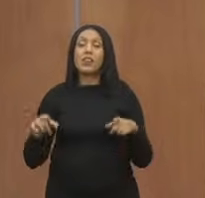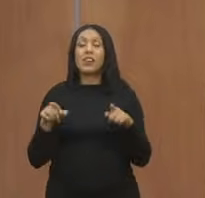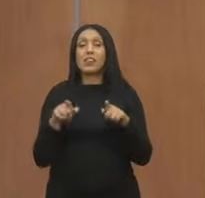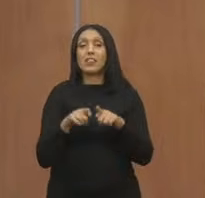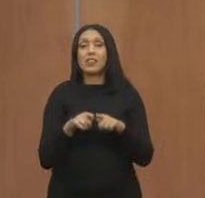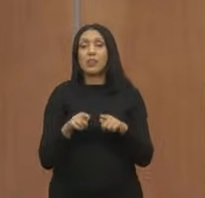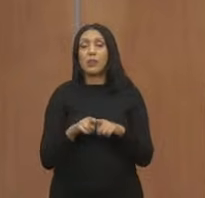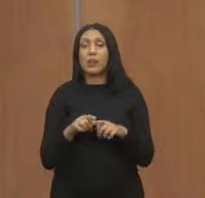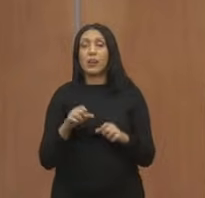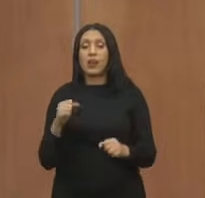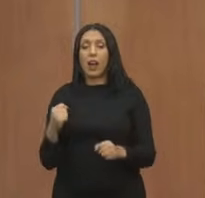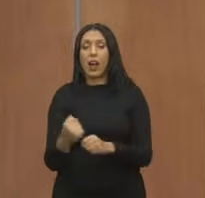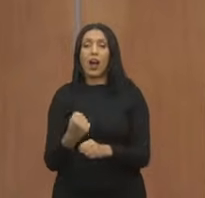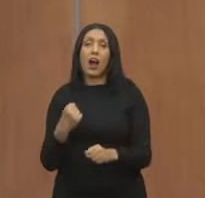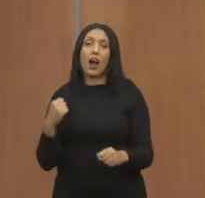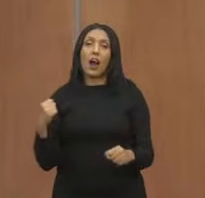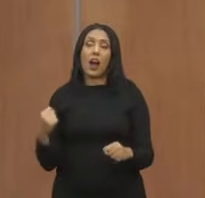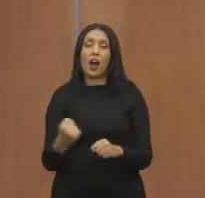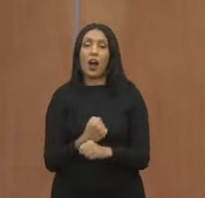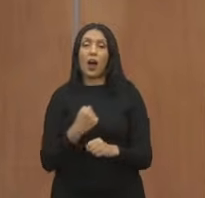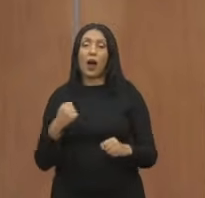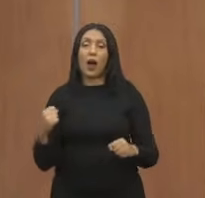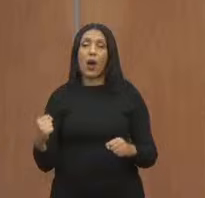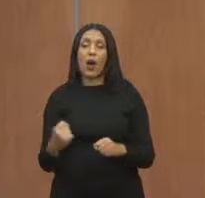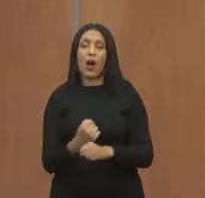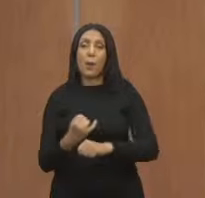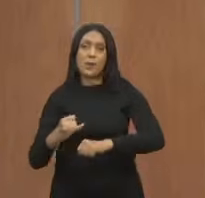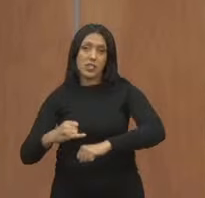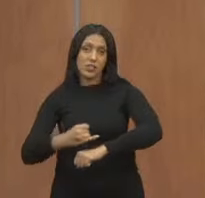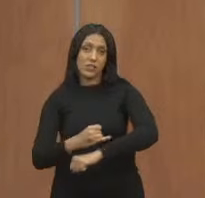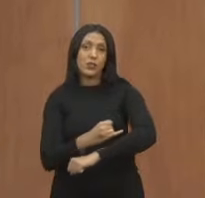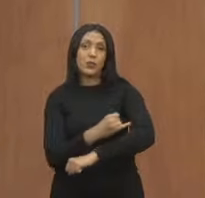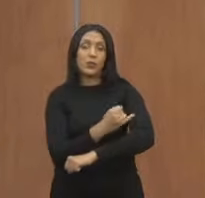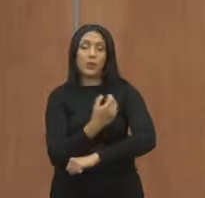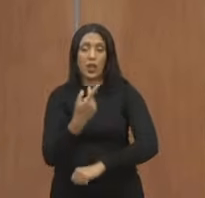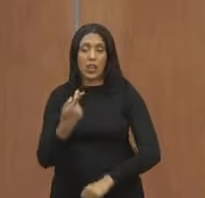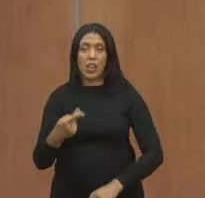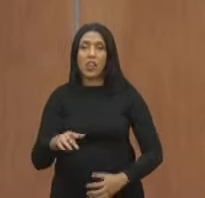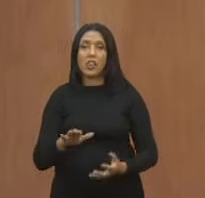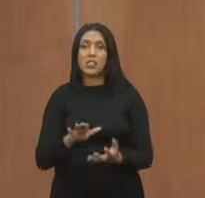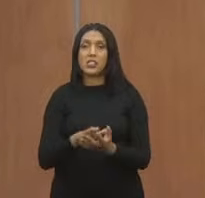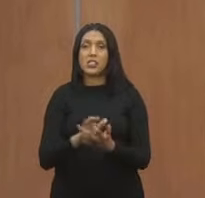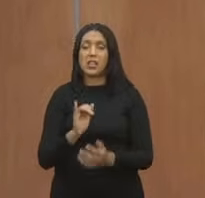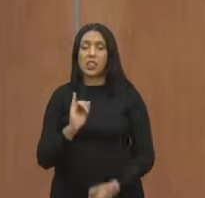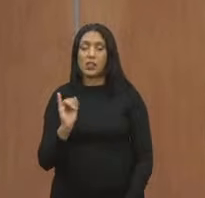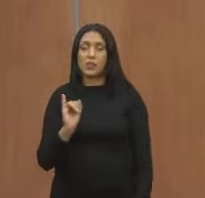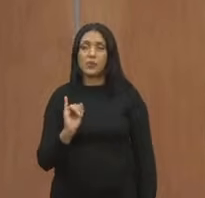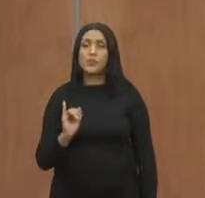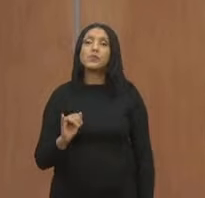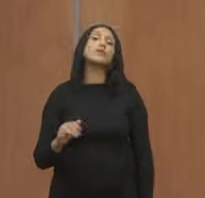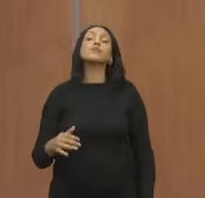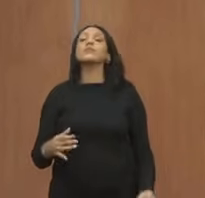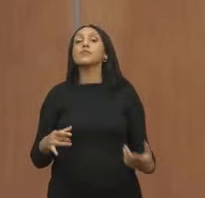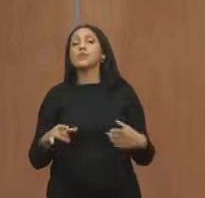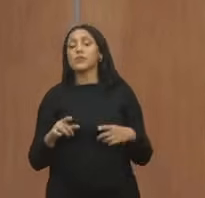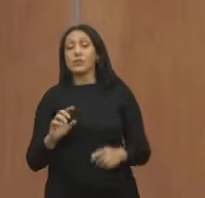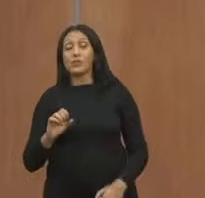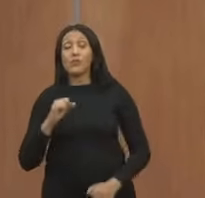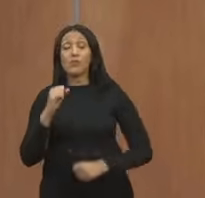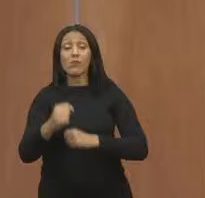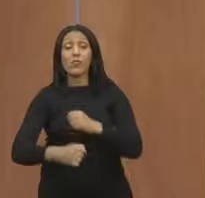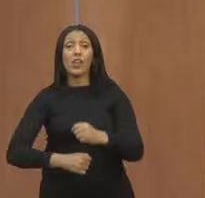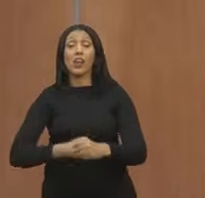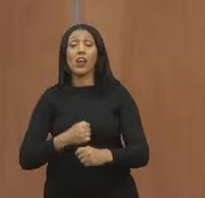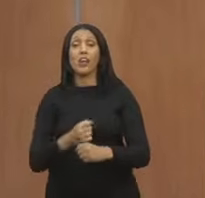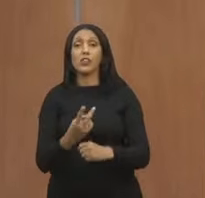infraestrutura que fazem toda a diferença na cidade, novas vias, temos aí previstos para o próximo ano já,